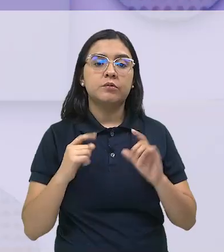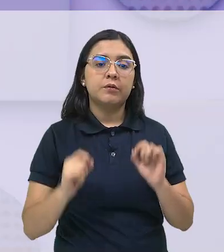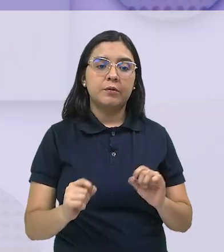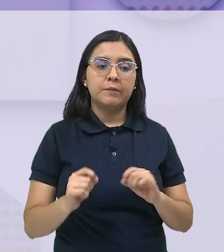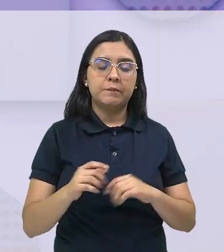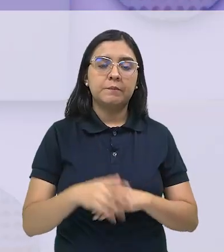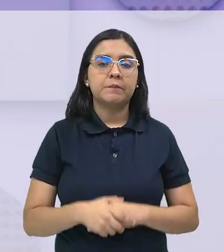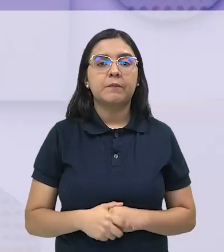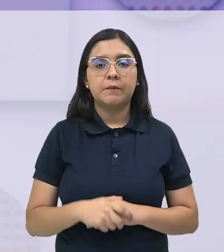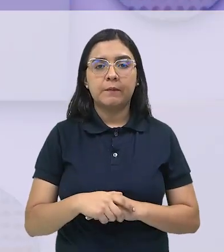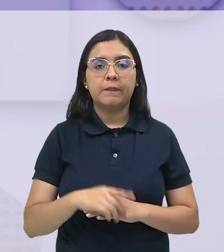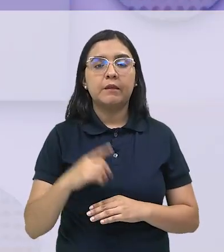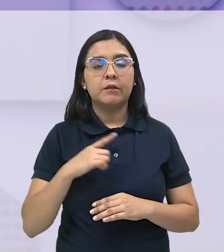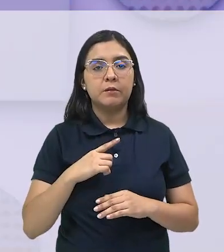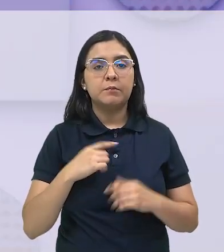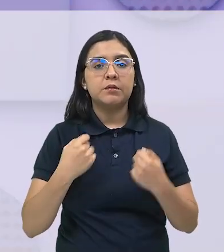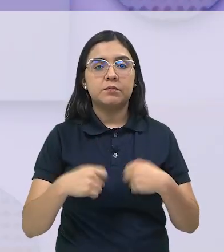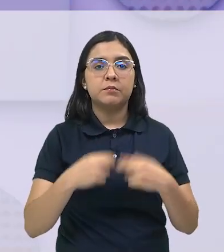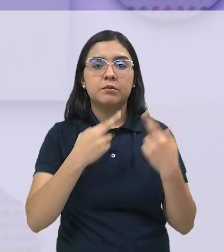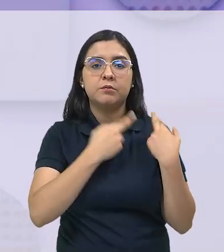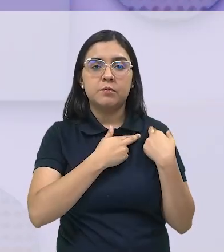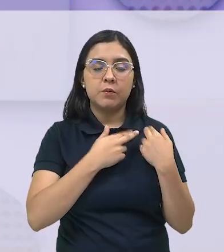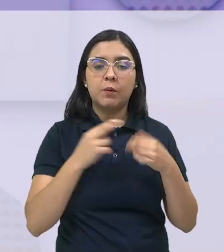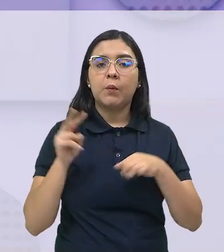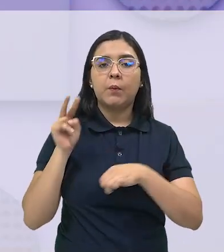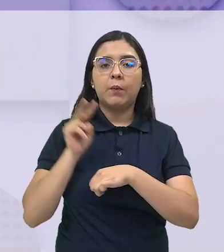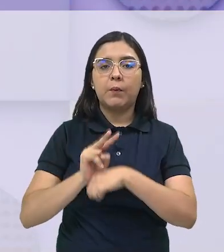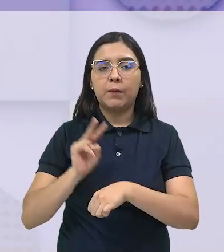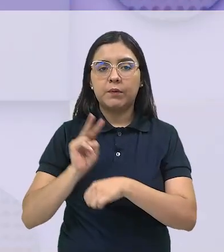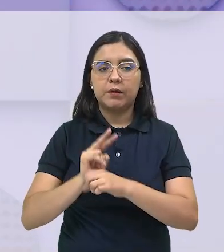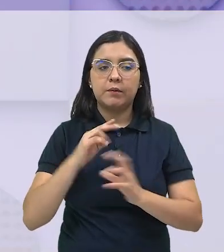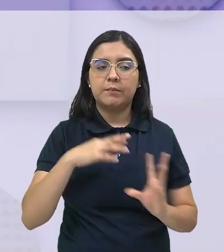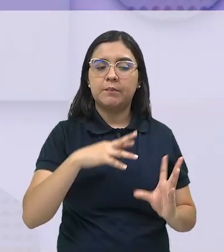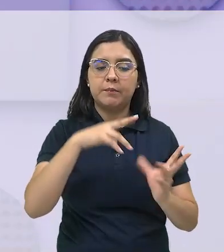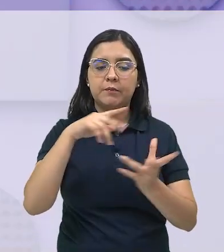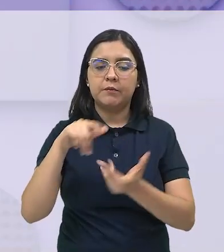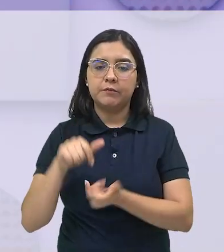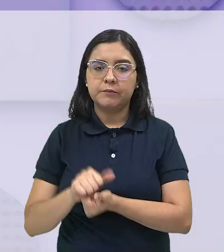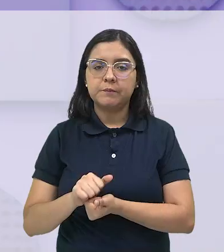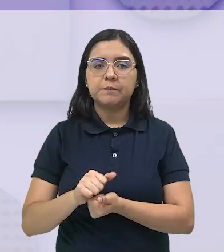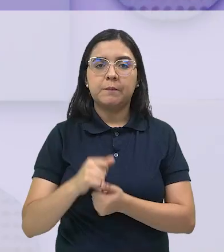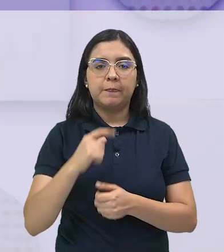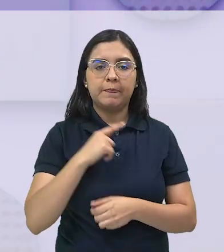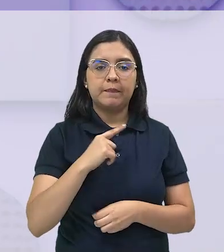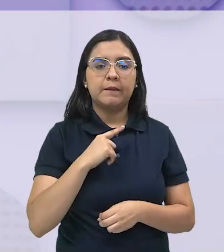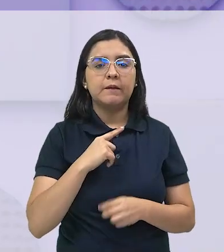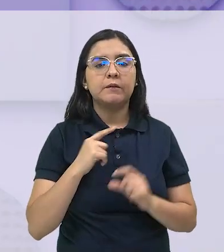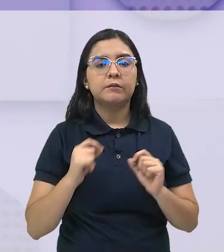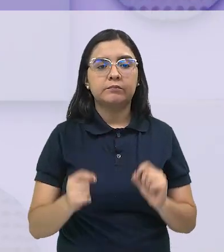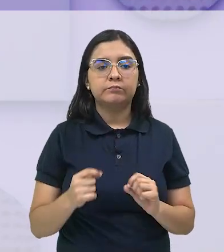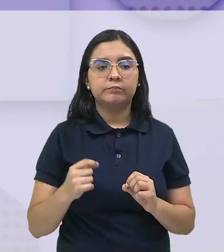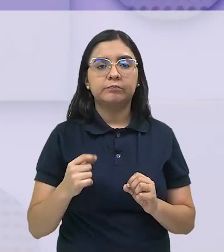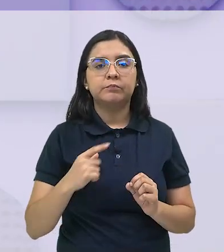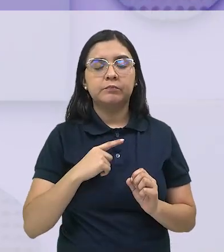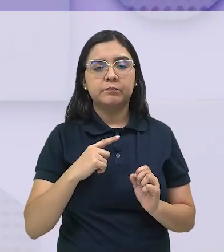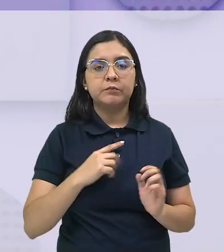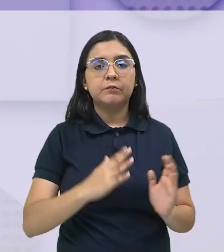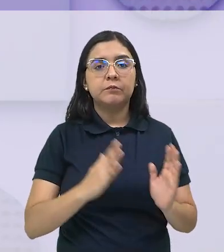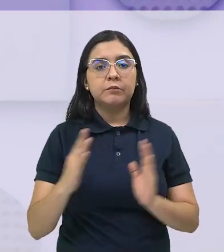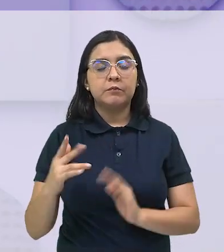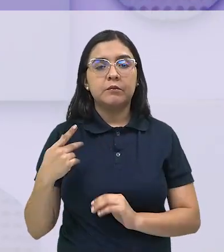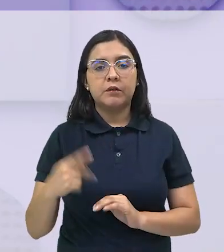e convocados a cuidar dele. E não é à toa que nós vamos ver 3 momentos bem interessantes aqui na